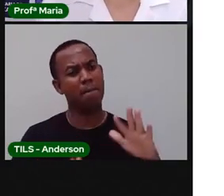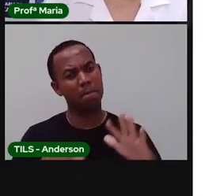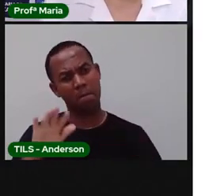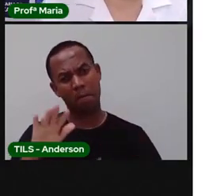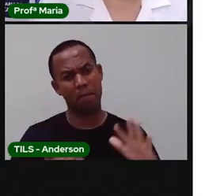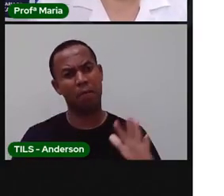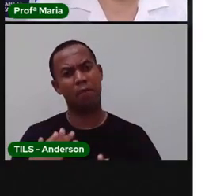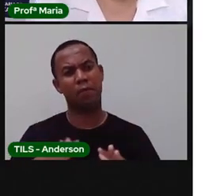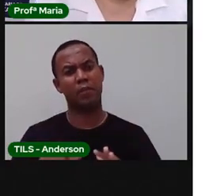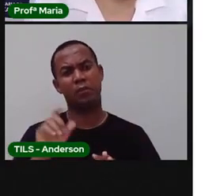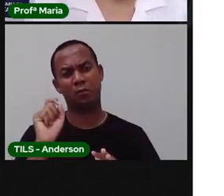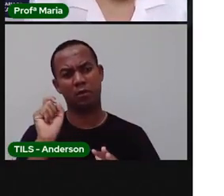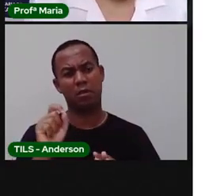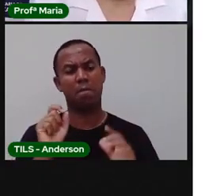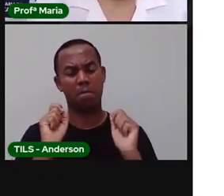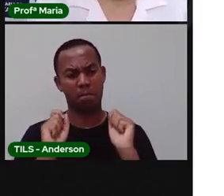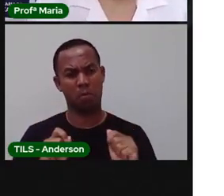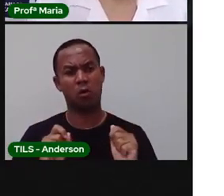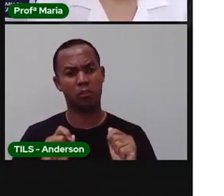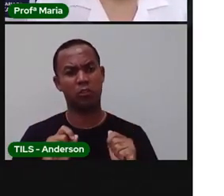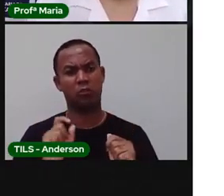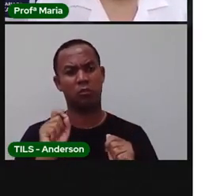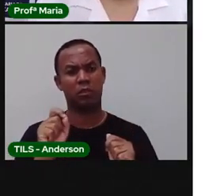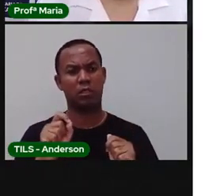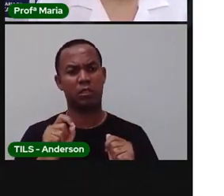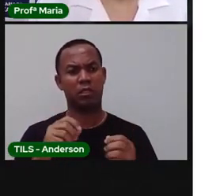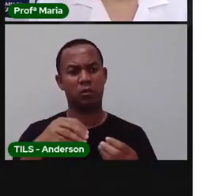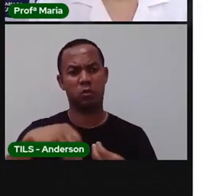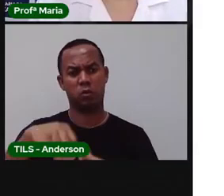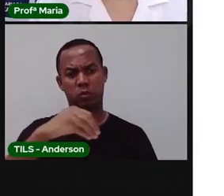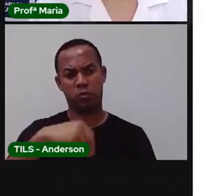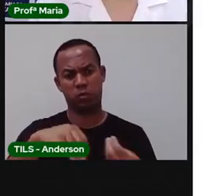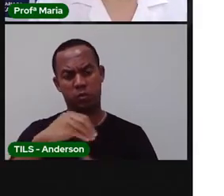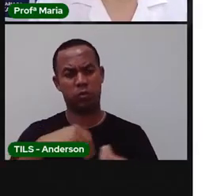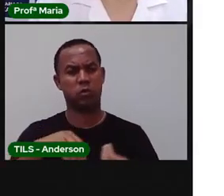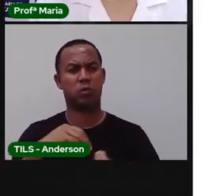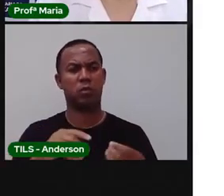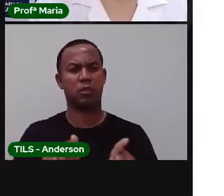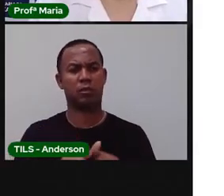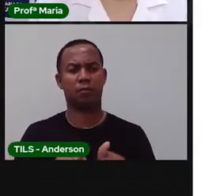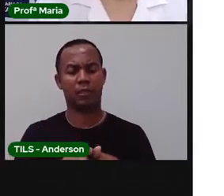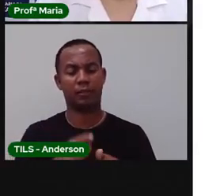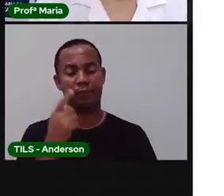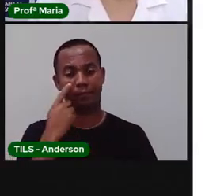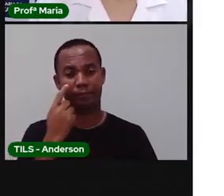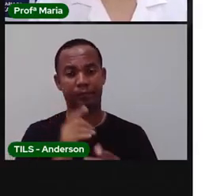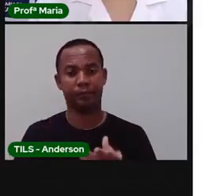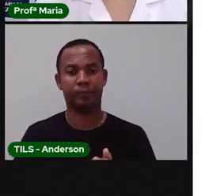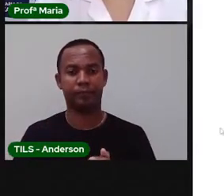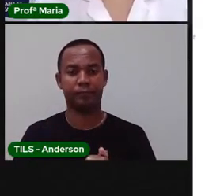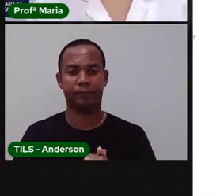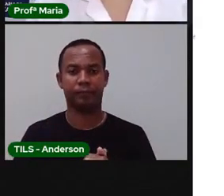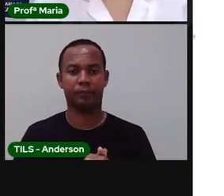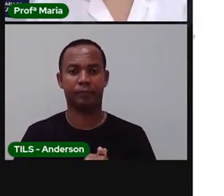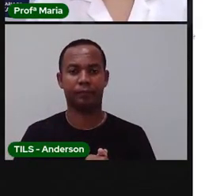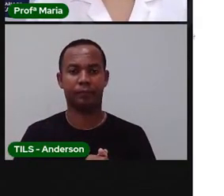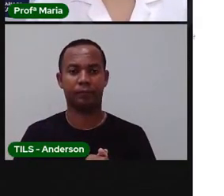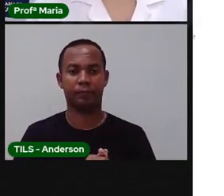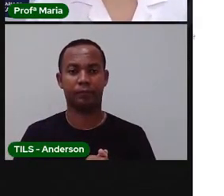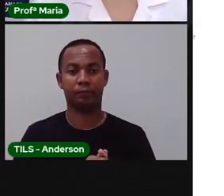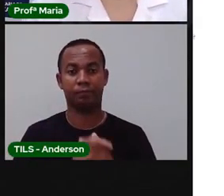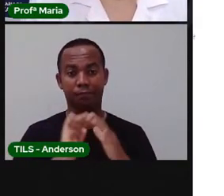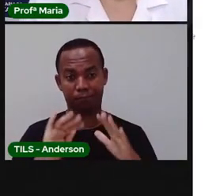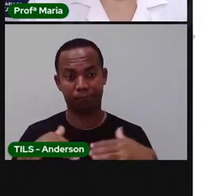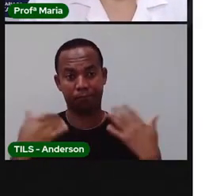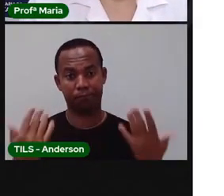ser reutilizado de alguma maneira, reciclado. Vamos que vamos. Bom, um